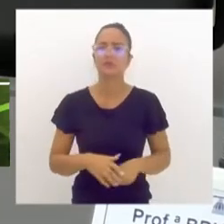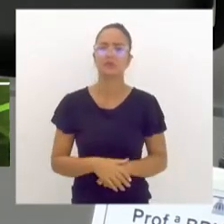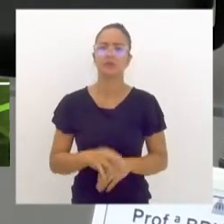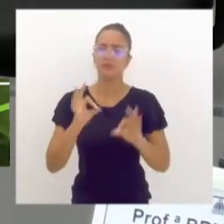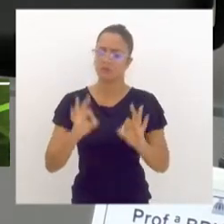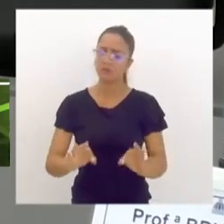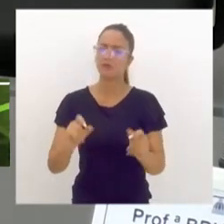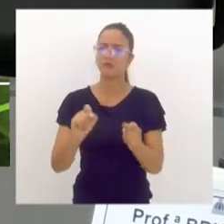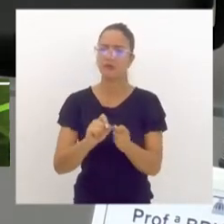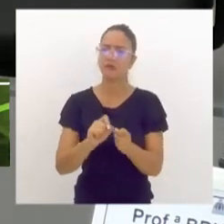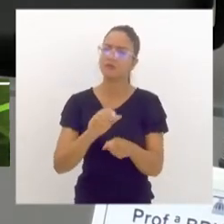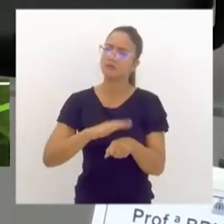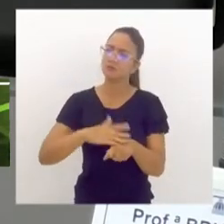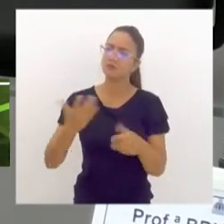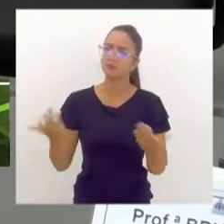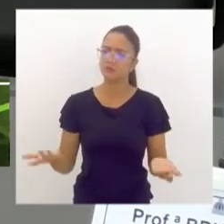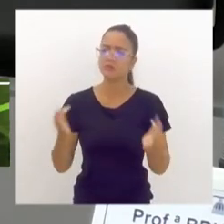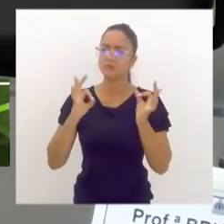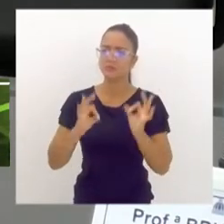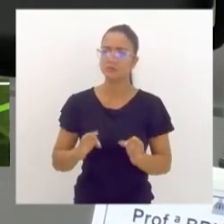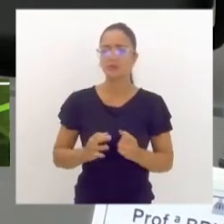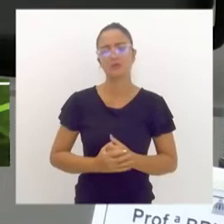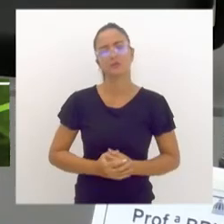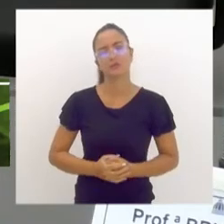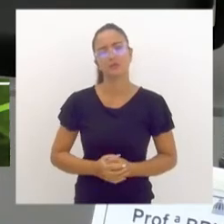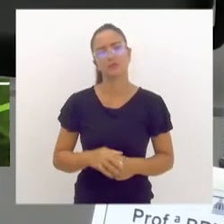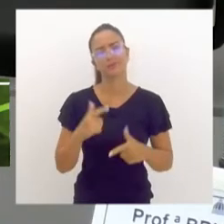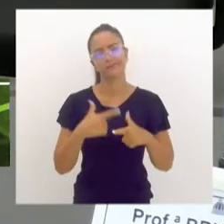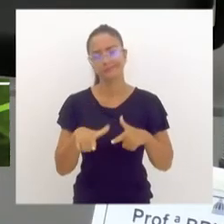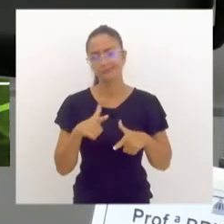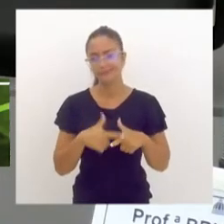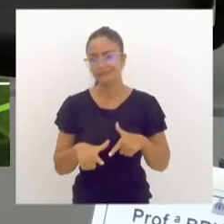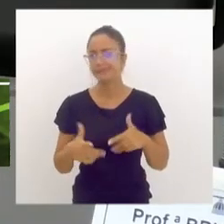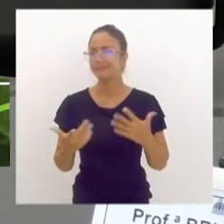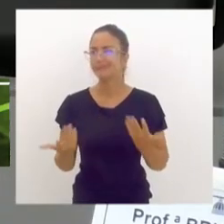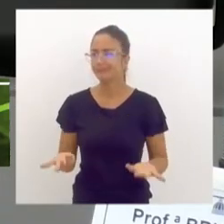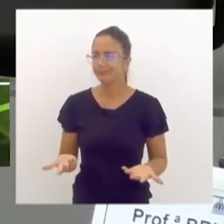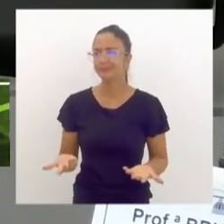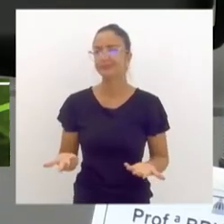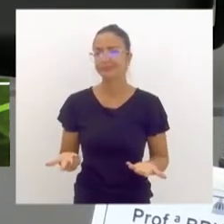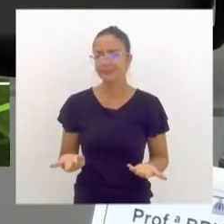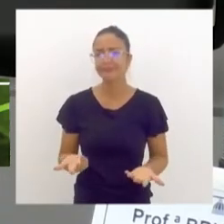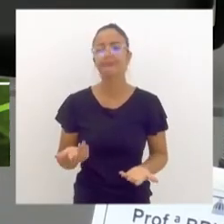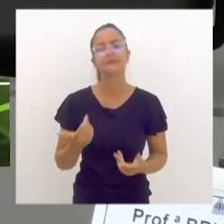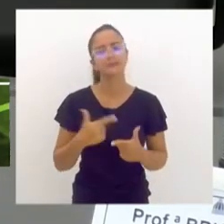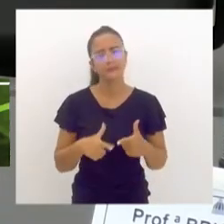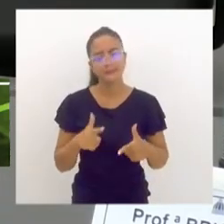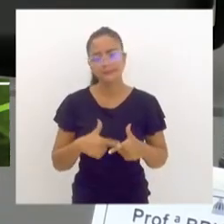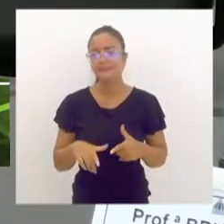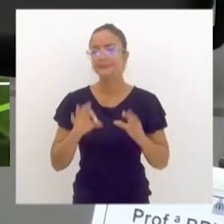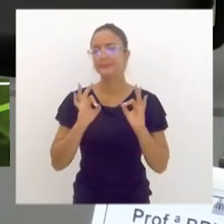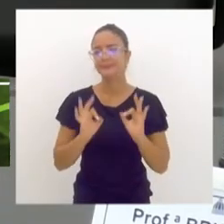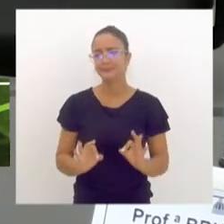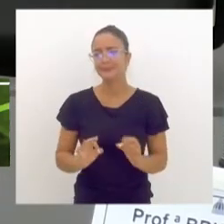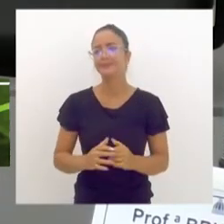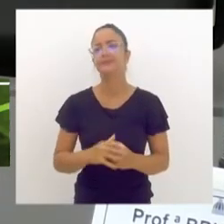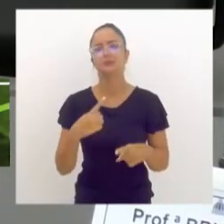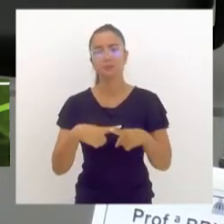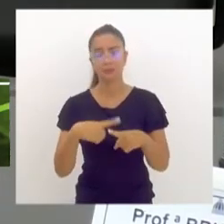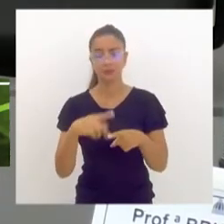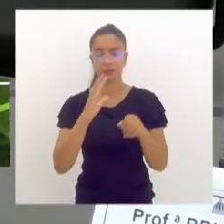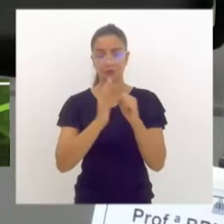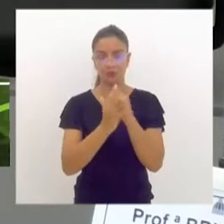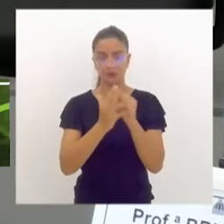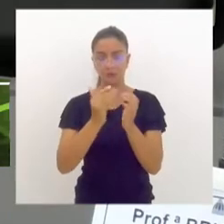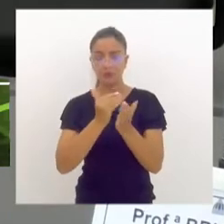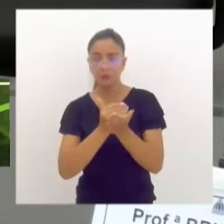né? Eu acho que tem um problema ainda bastante significativo, que é, desde o começo da pandemia, as